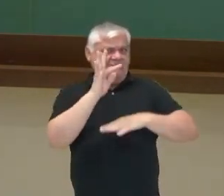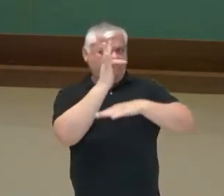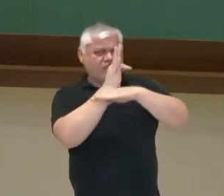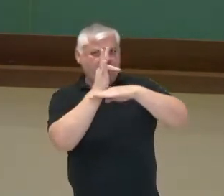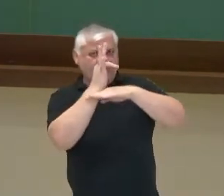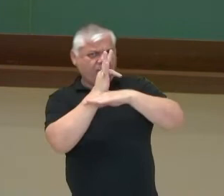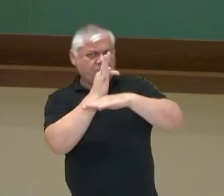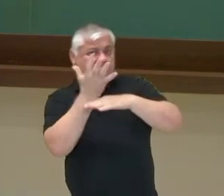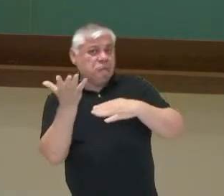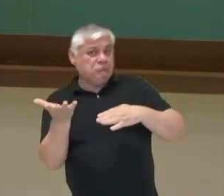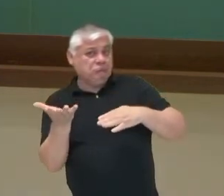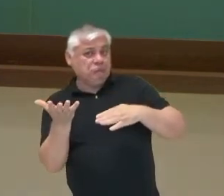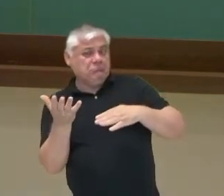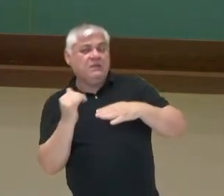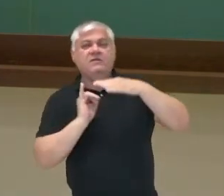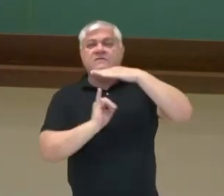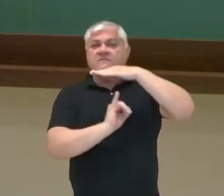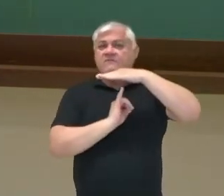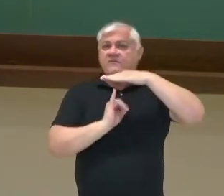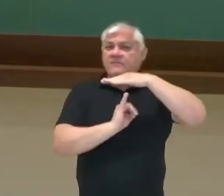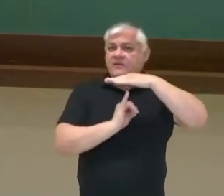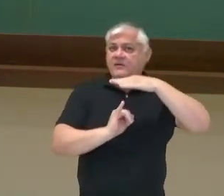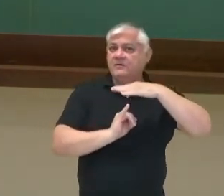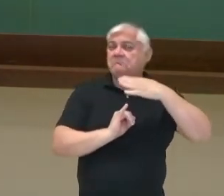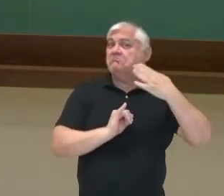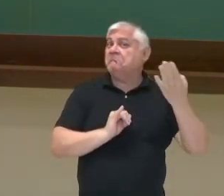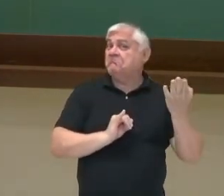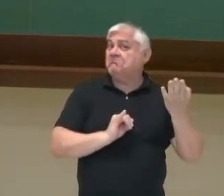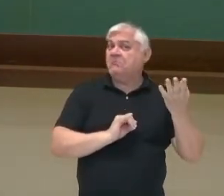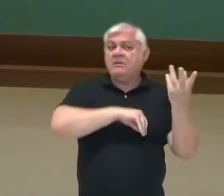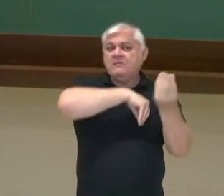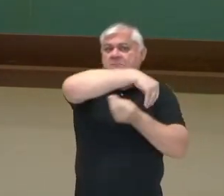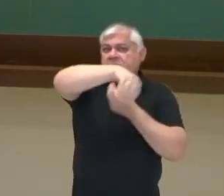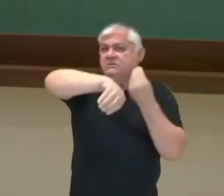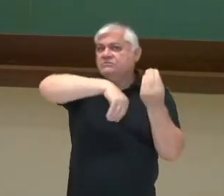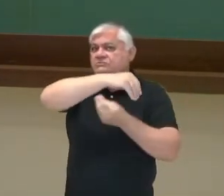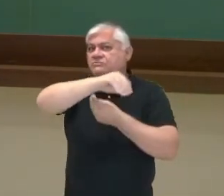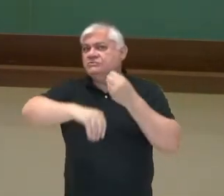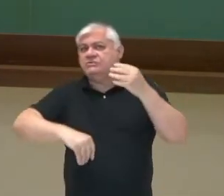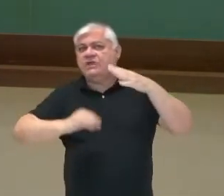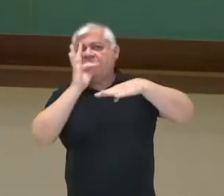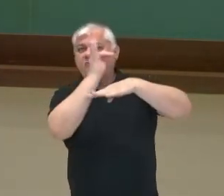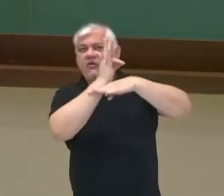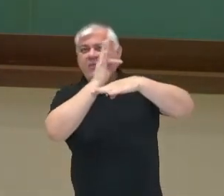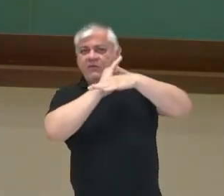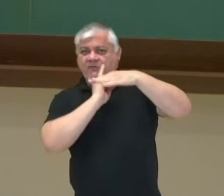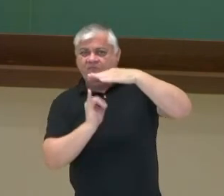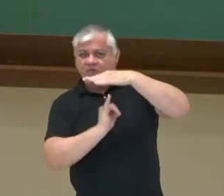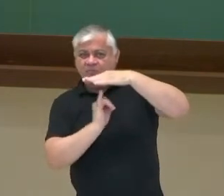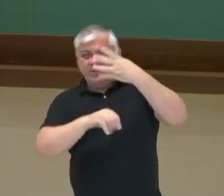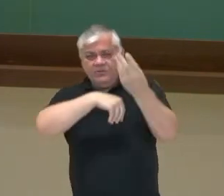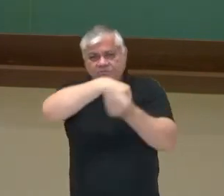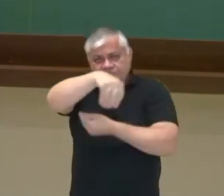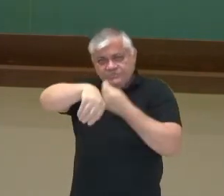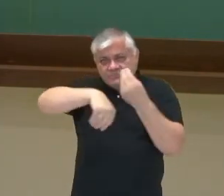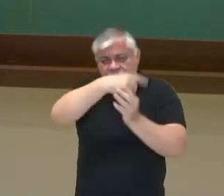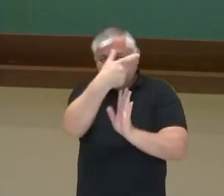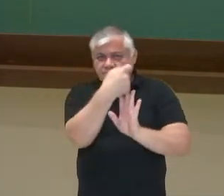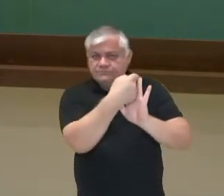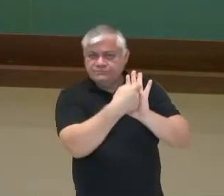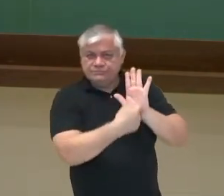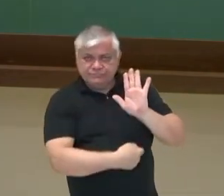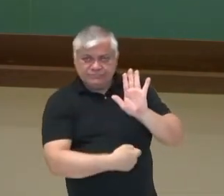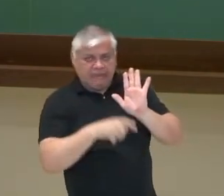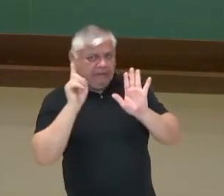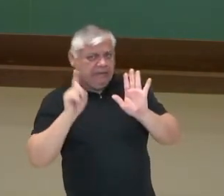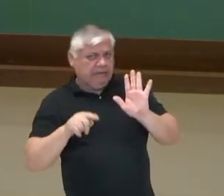formal? Será que é a linguagem informal? Será que há uma mistura das duas formas, né? Tanto linguagem formal quanto linguagem